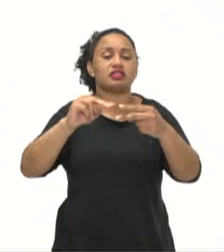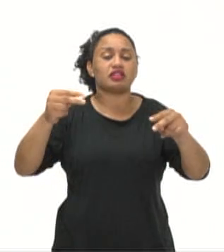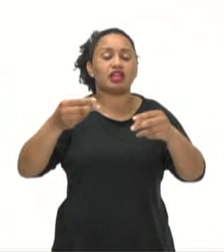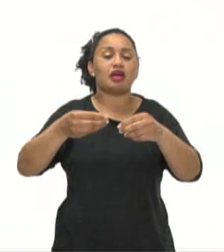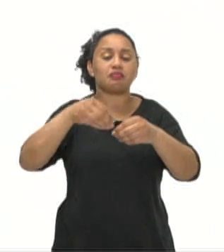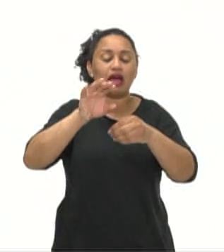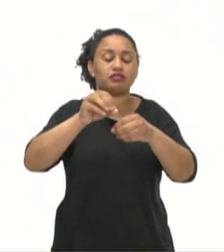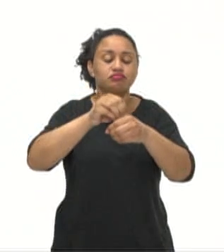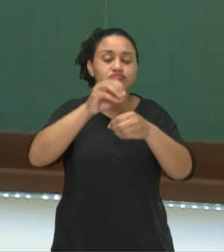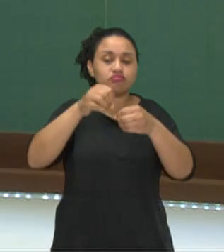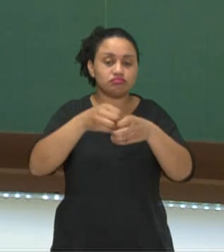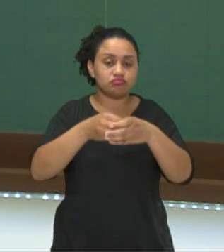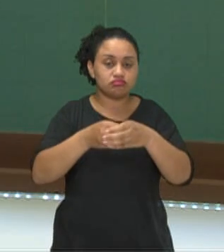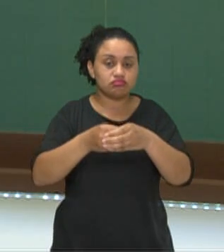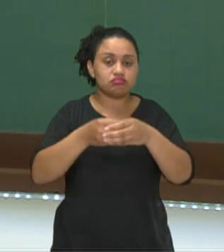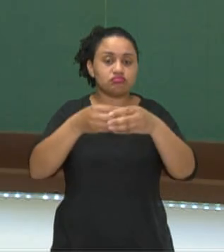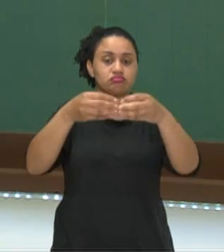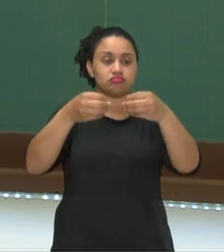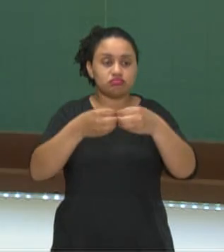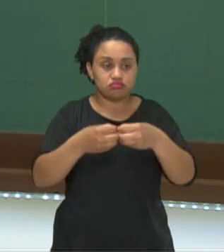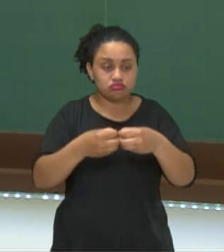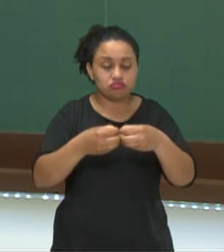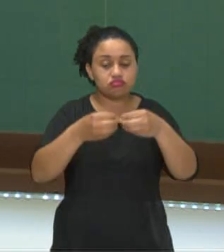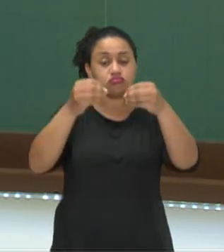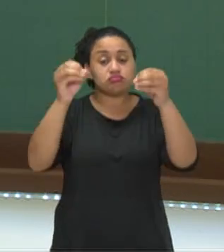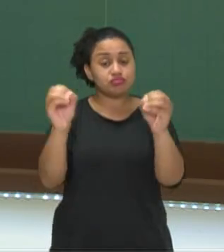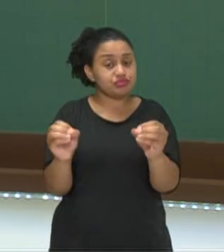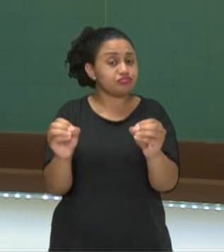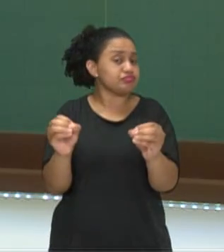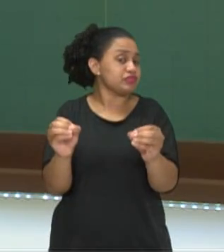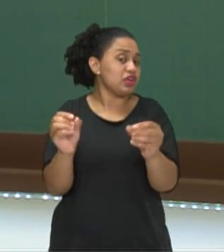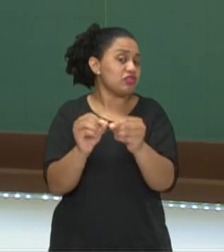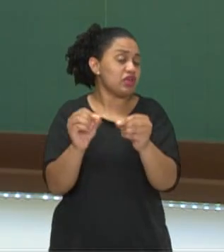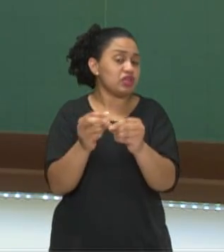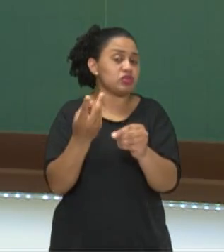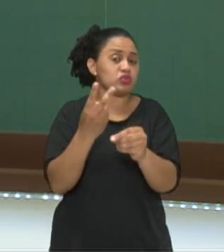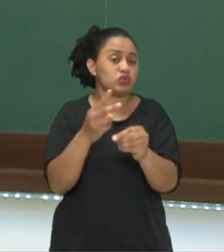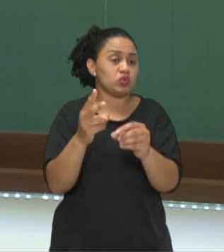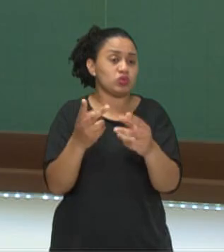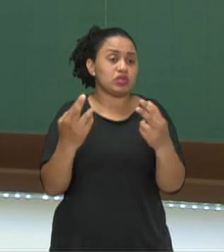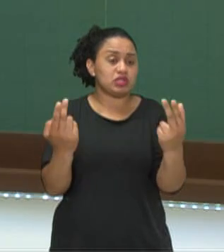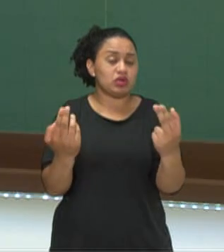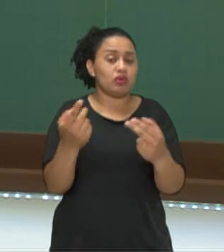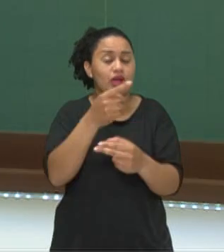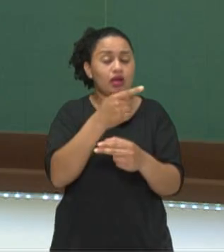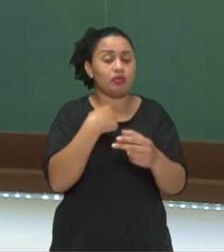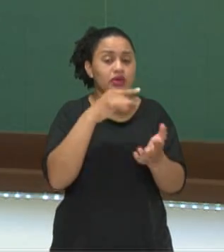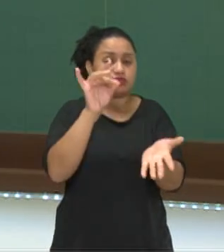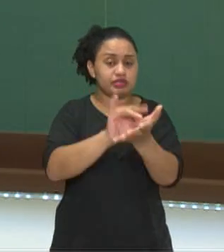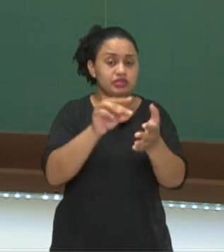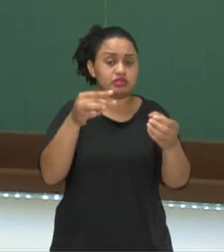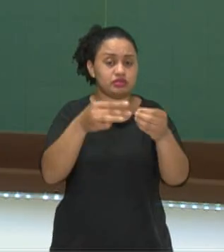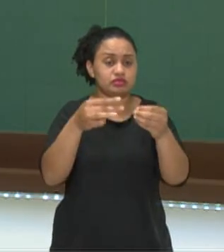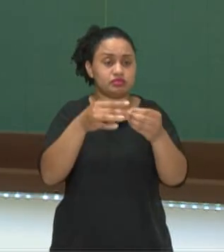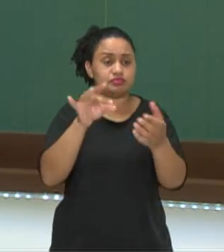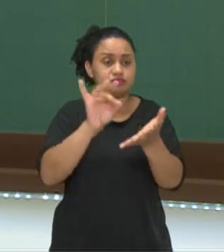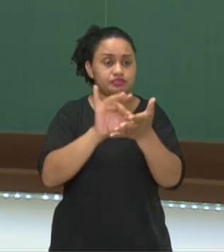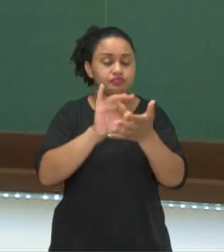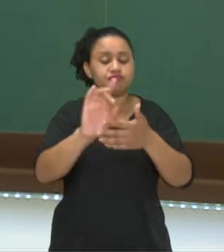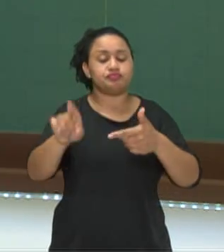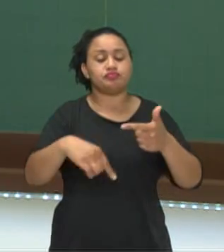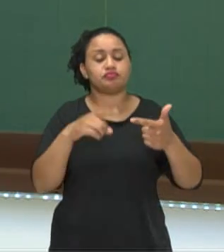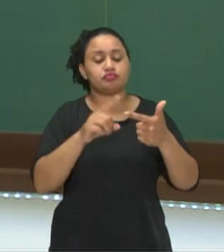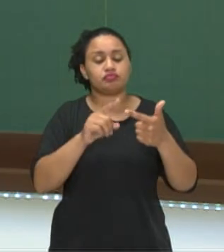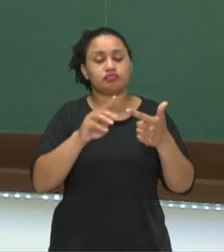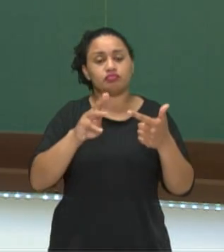uma duplicação do material genético e formam duas células filhas iguais, certo? A célula original.